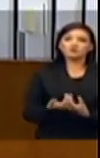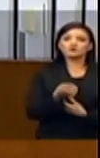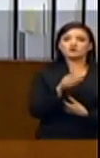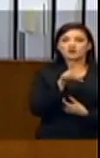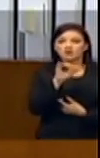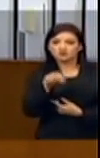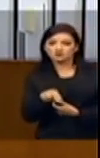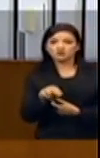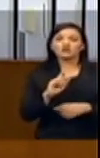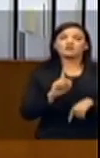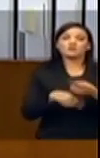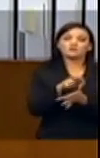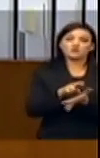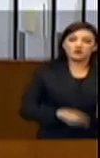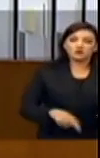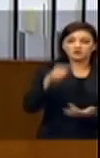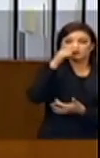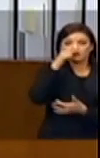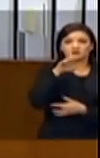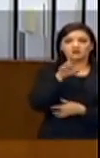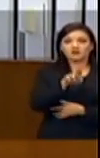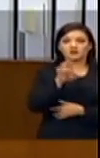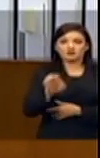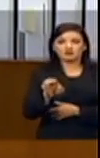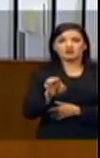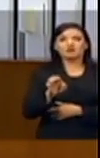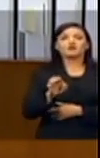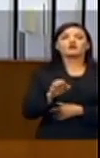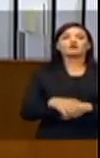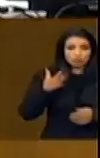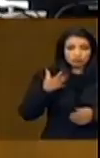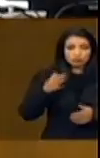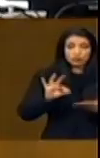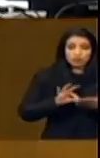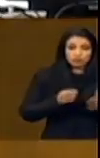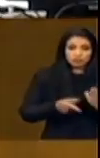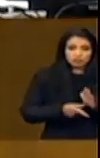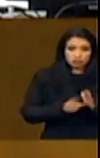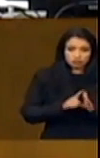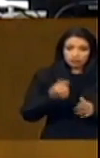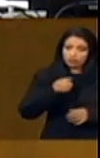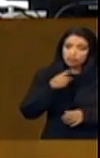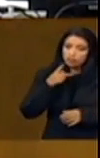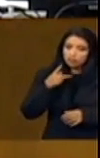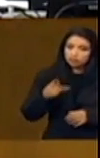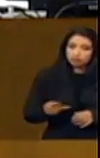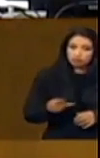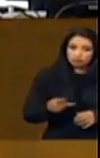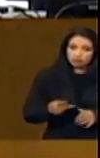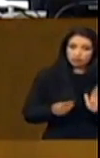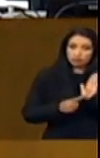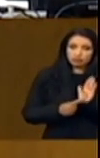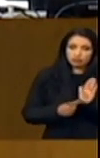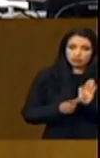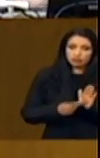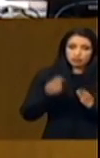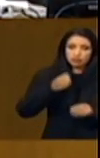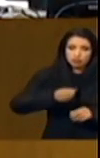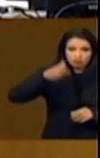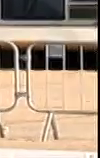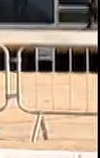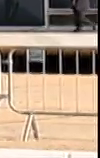uma agenda para o primeiro semestre com algumas decisões a serem tomadas inclusive com assuntos econômicos e tributários e